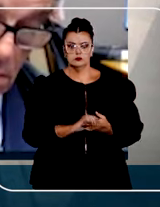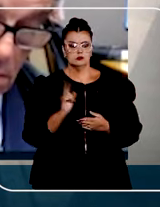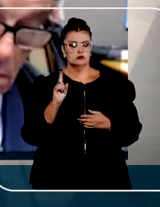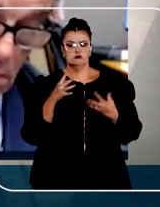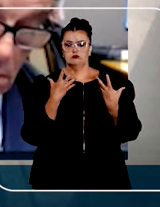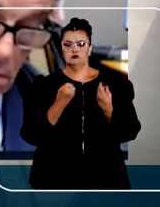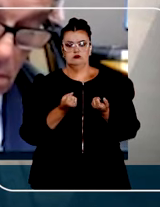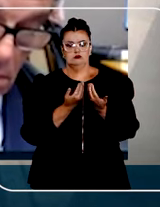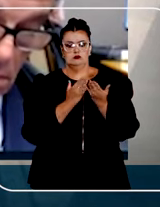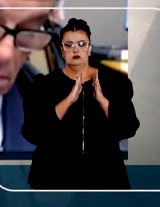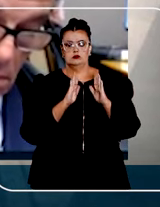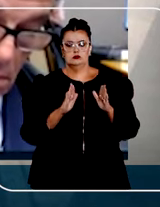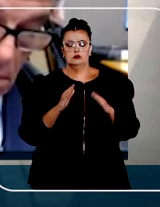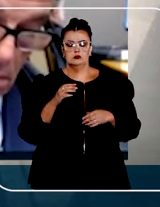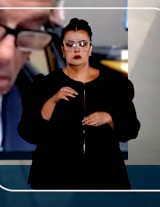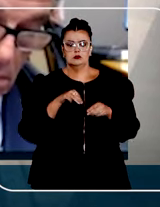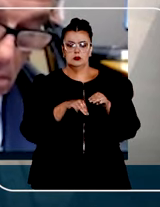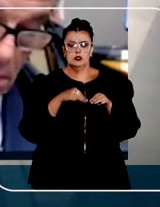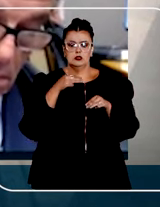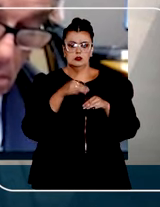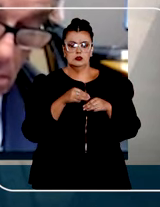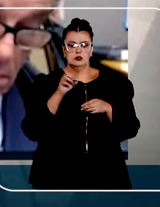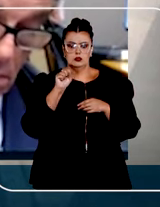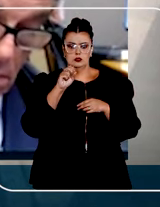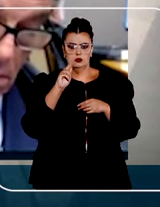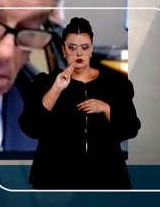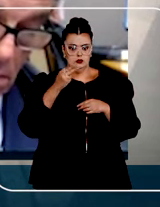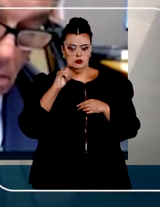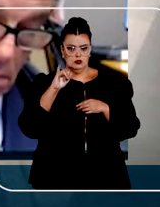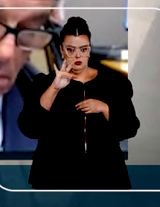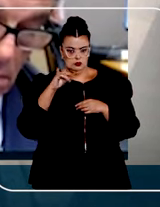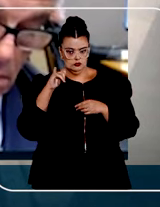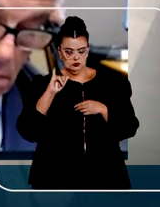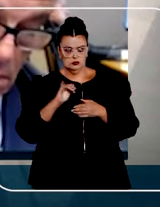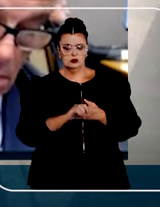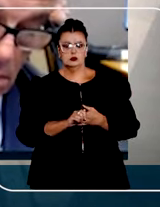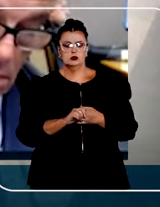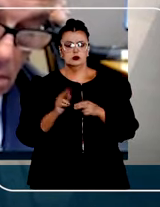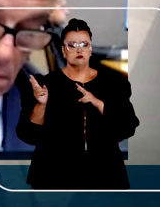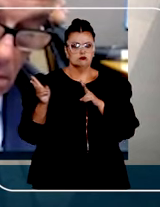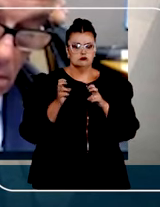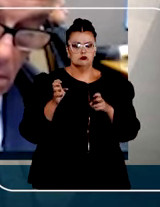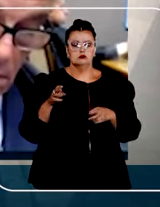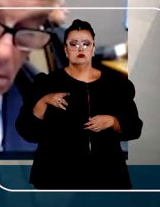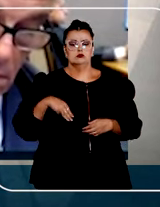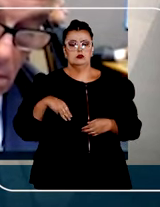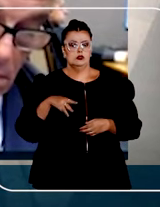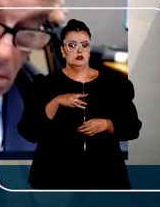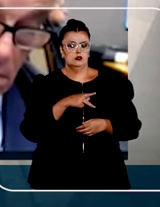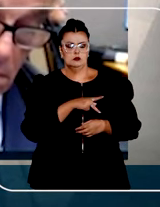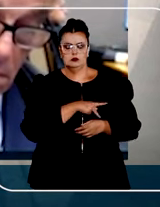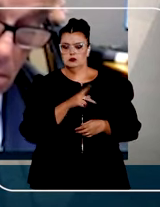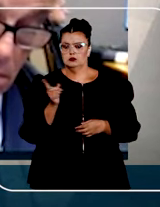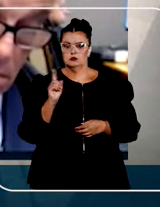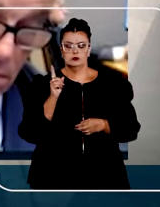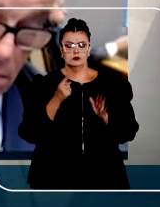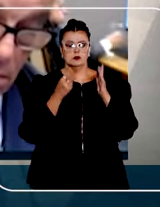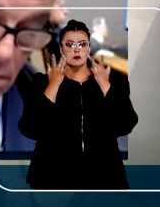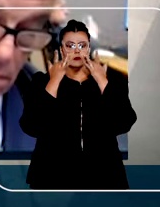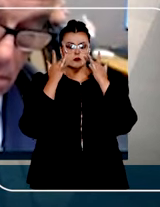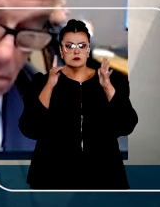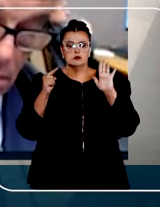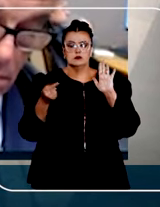provimento ao recurso o ministro relator Rogério esiet Cruz observou que o ministério público de São Paulo não apresentou na